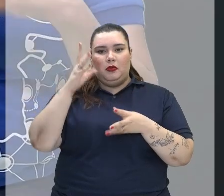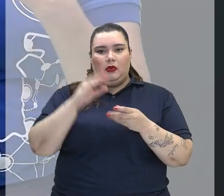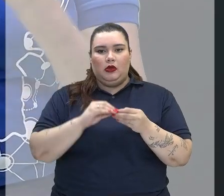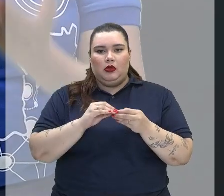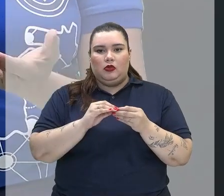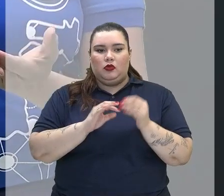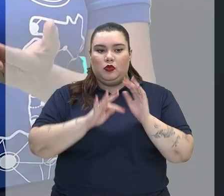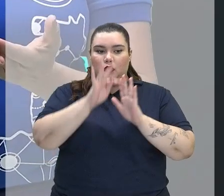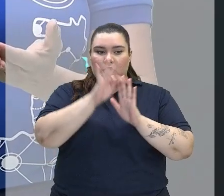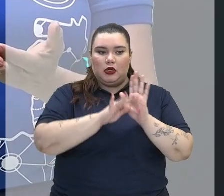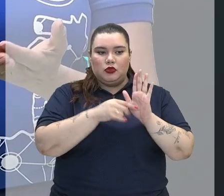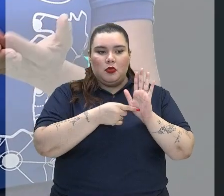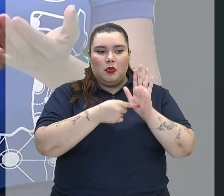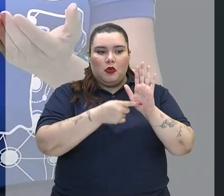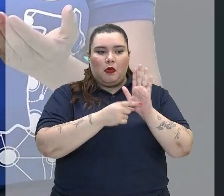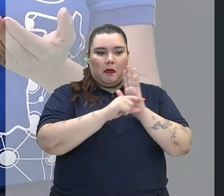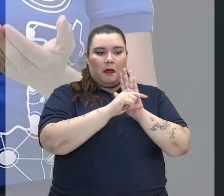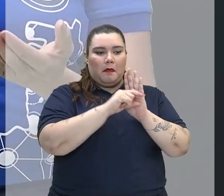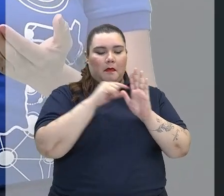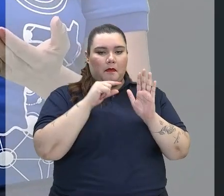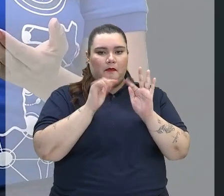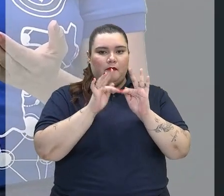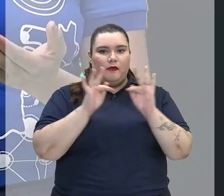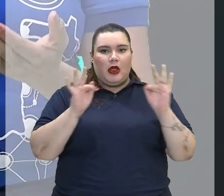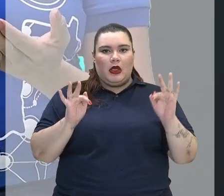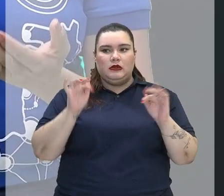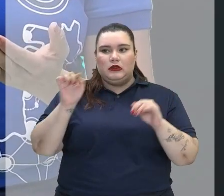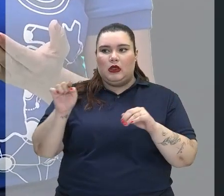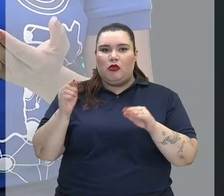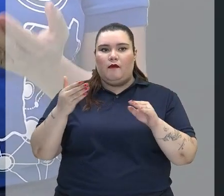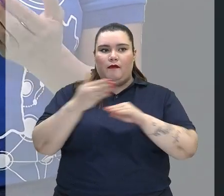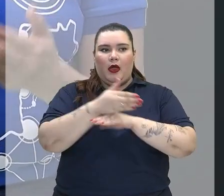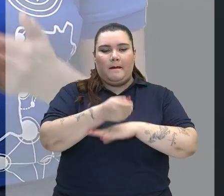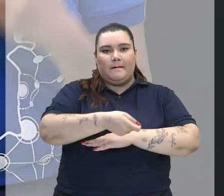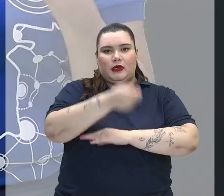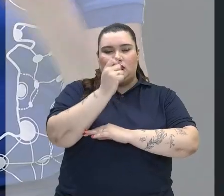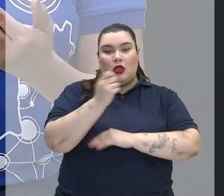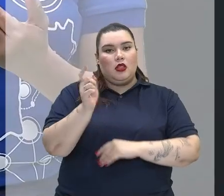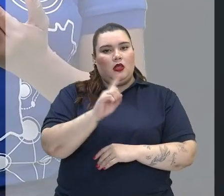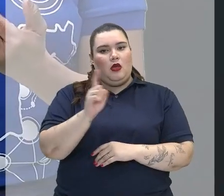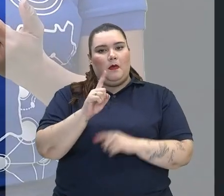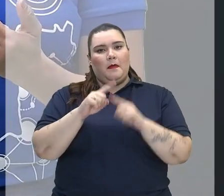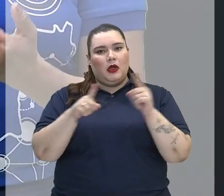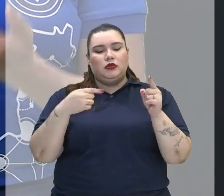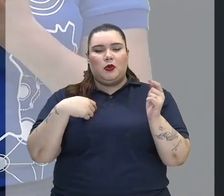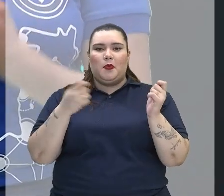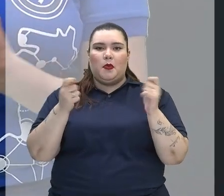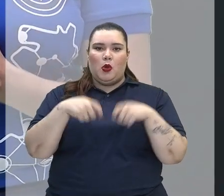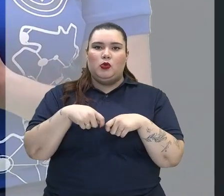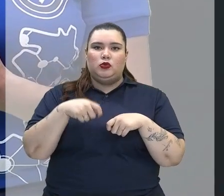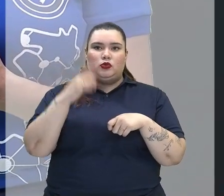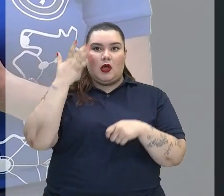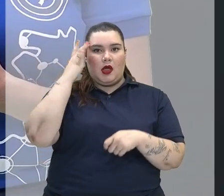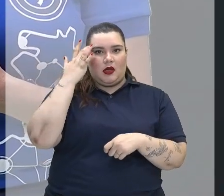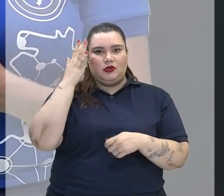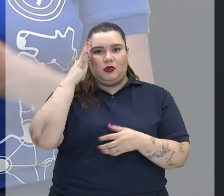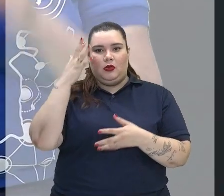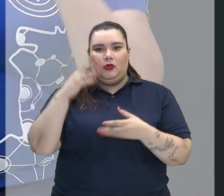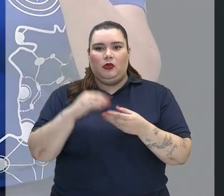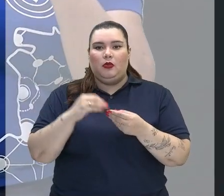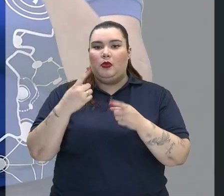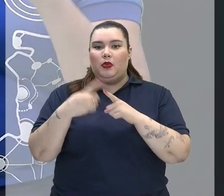aí explícita essa informação que ele foi pescar, mas eu posso deduzir. Quais são os